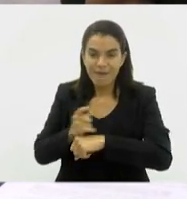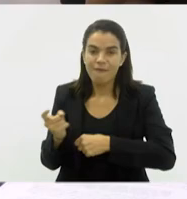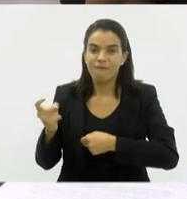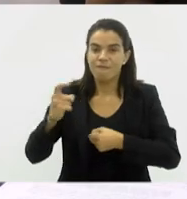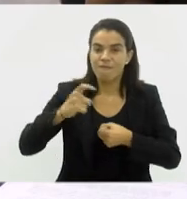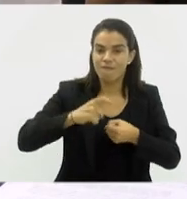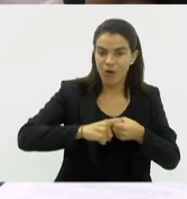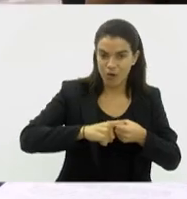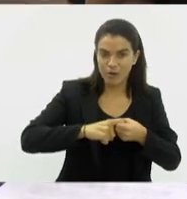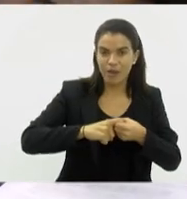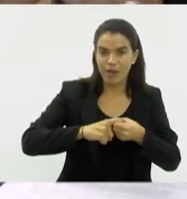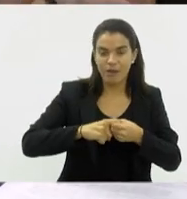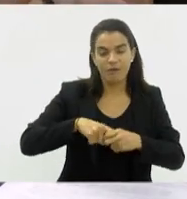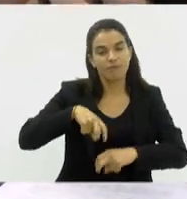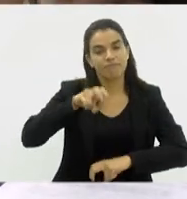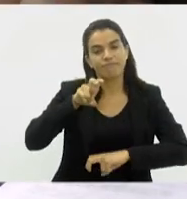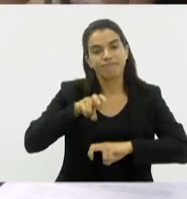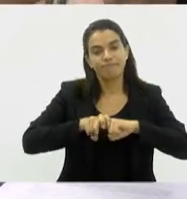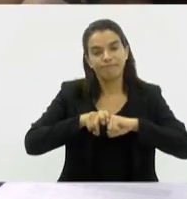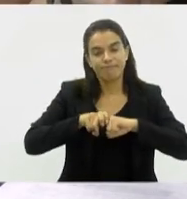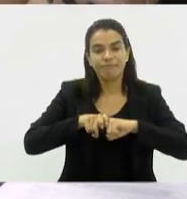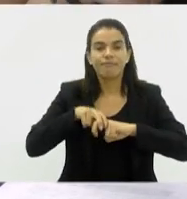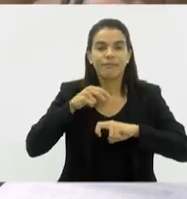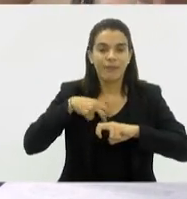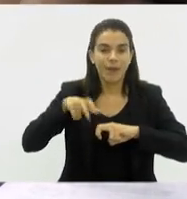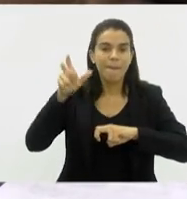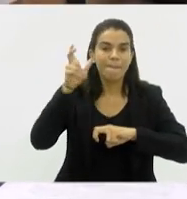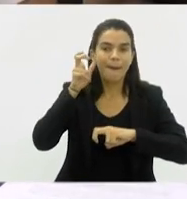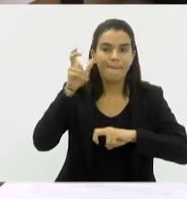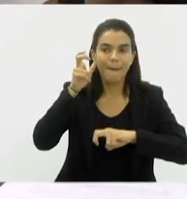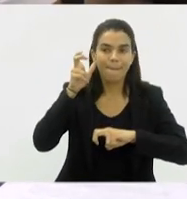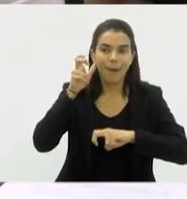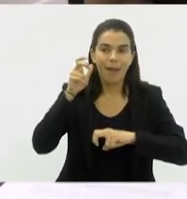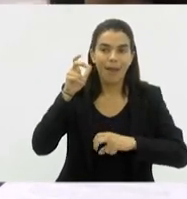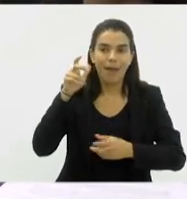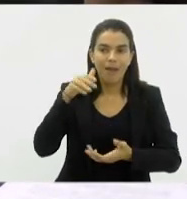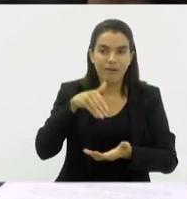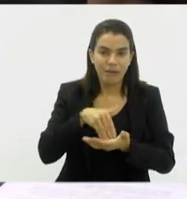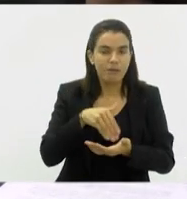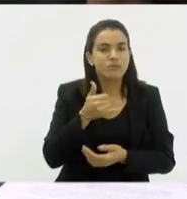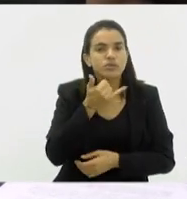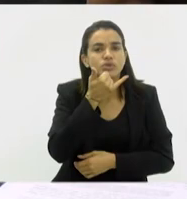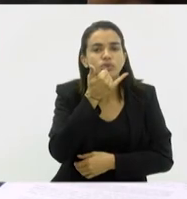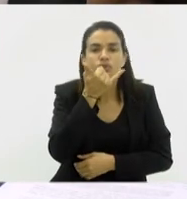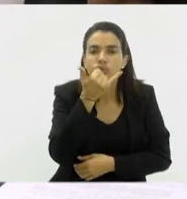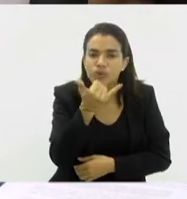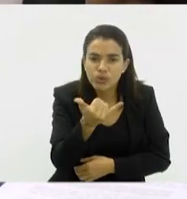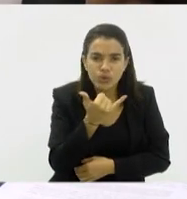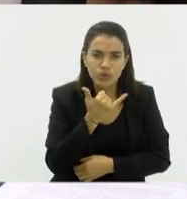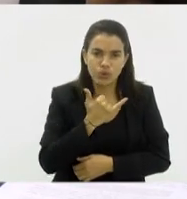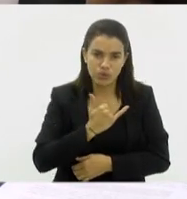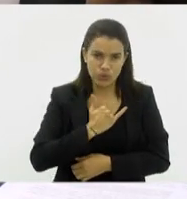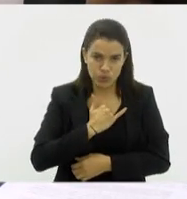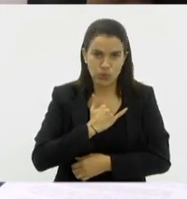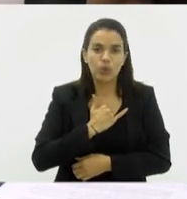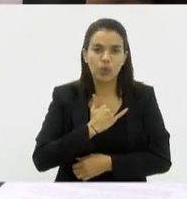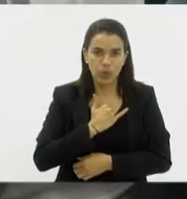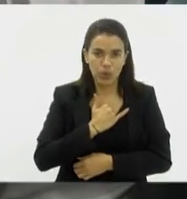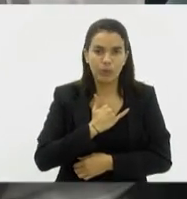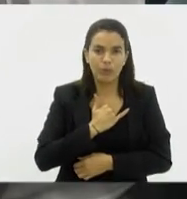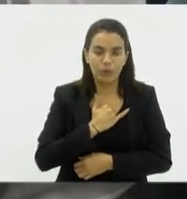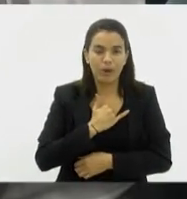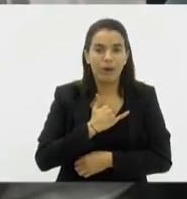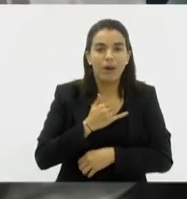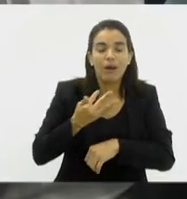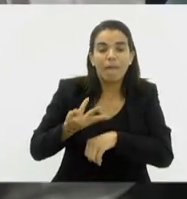retornei e fiquei aqui escutando a fala de vossa excelência até o final mas eu peço desculpas por ter levantado porque eu estava